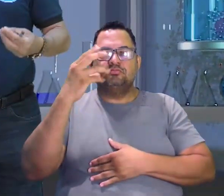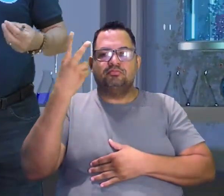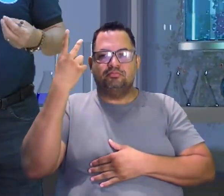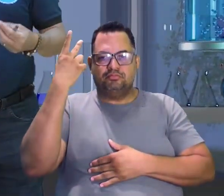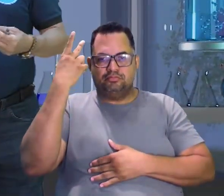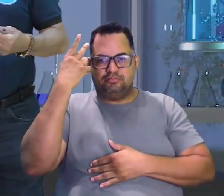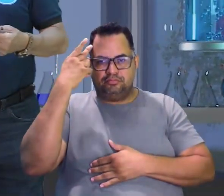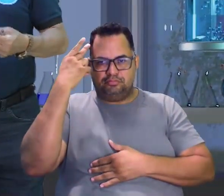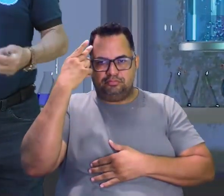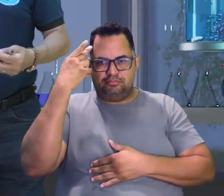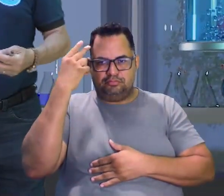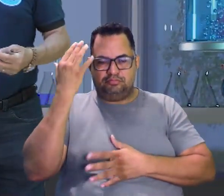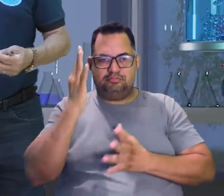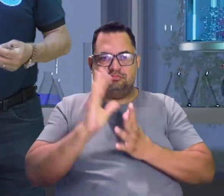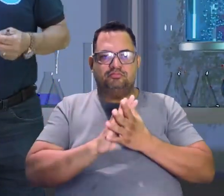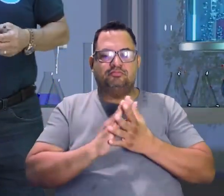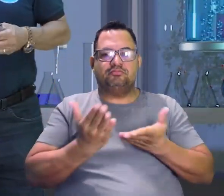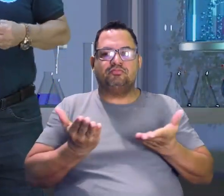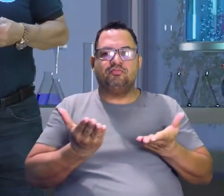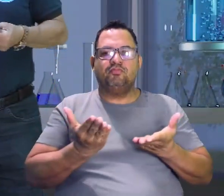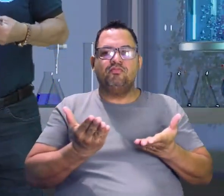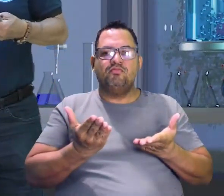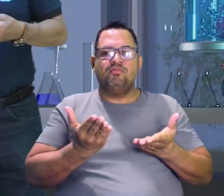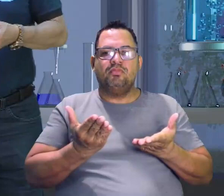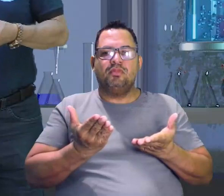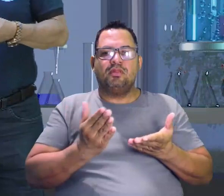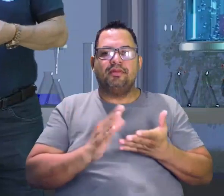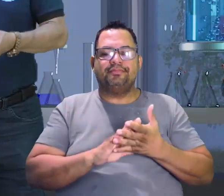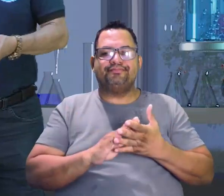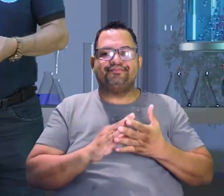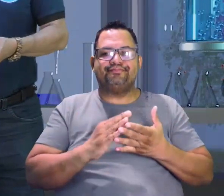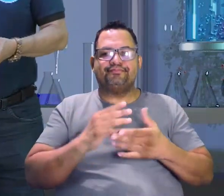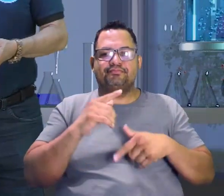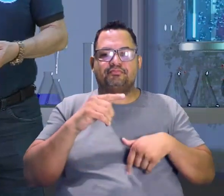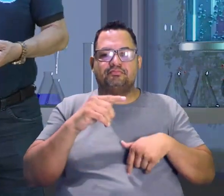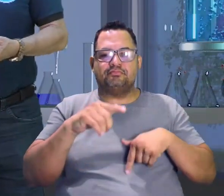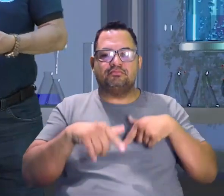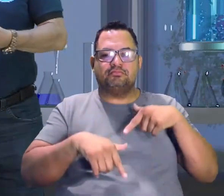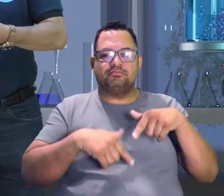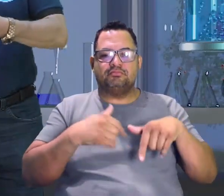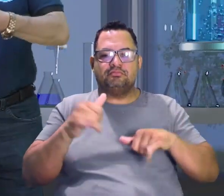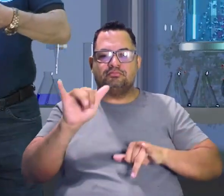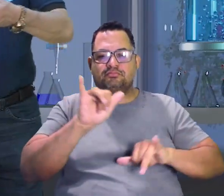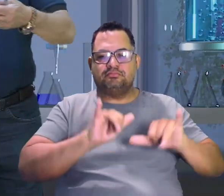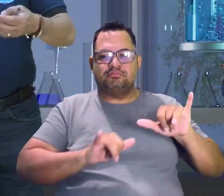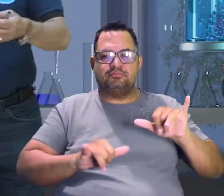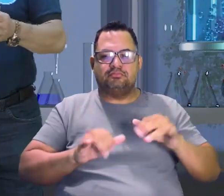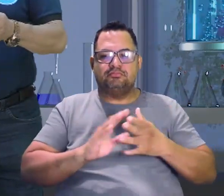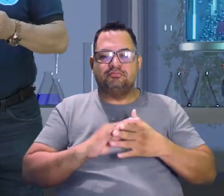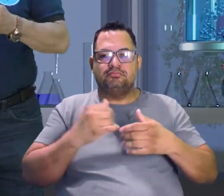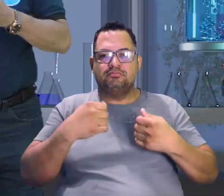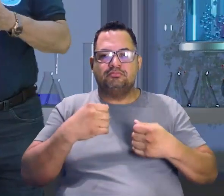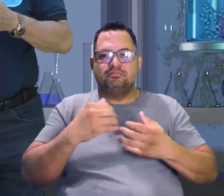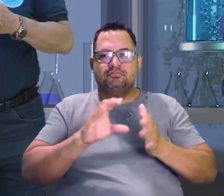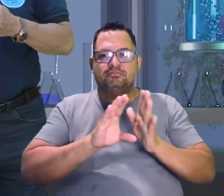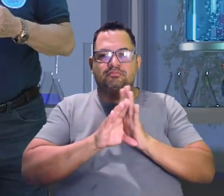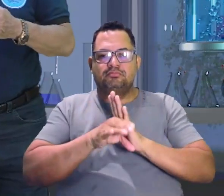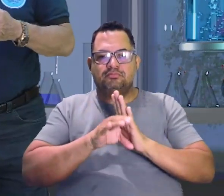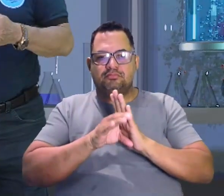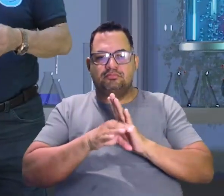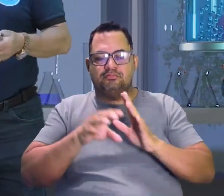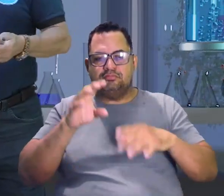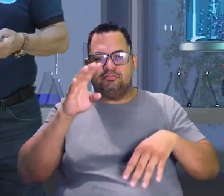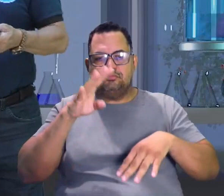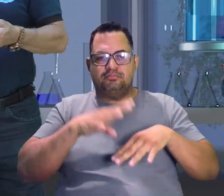É uma ciência exata. Então, para trabalhar química, nós precisamos também de alguns conceitos de matemática,